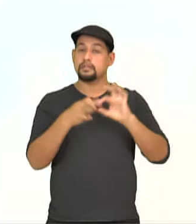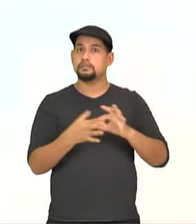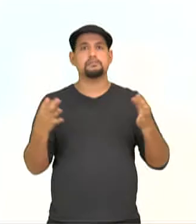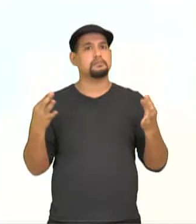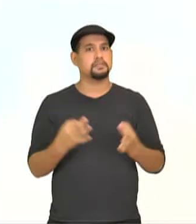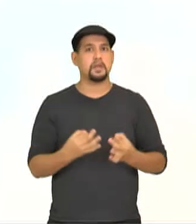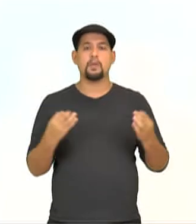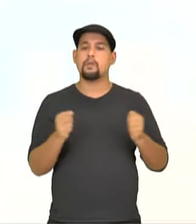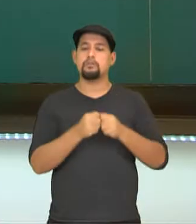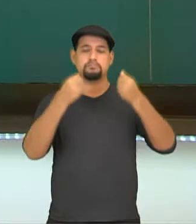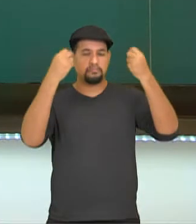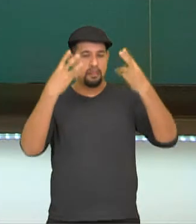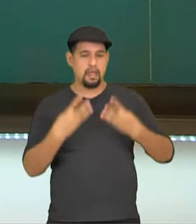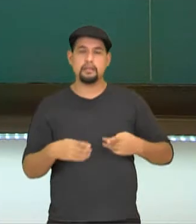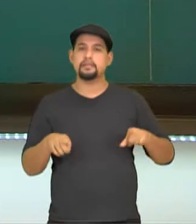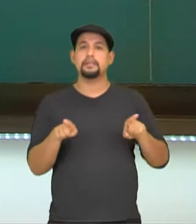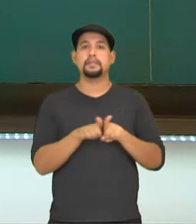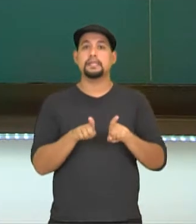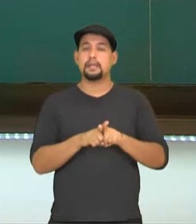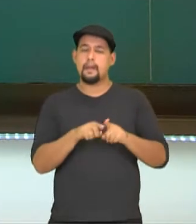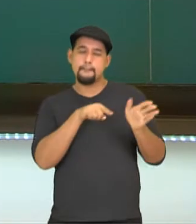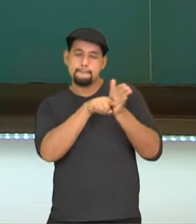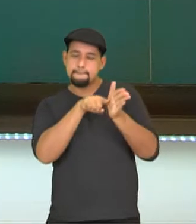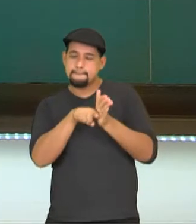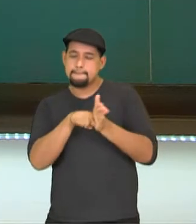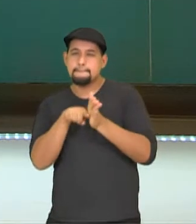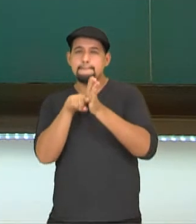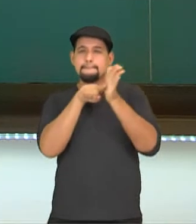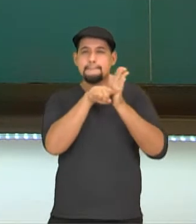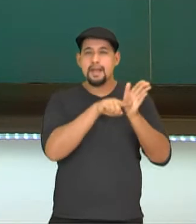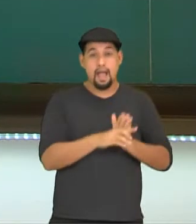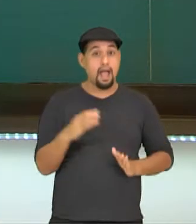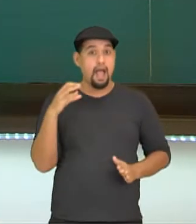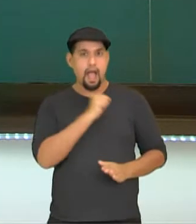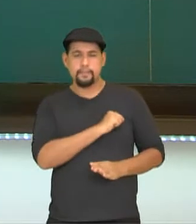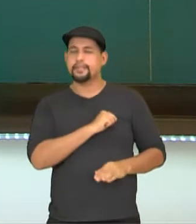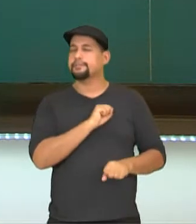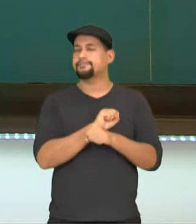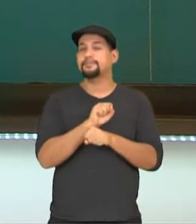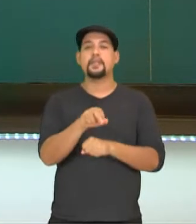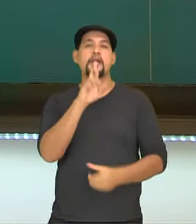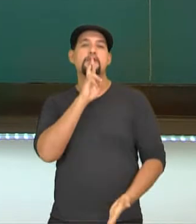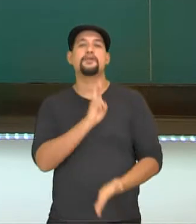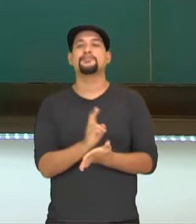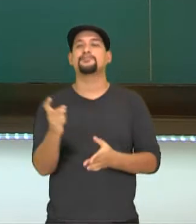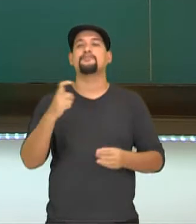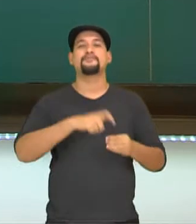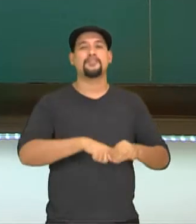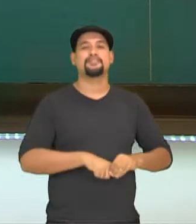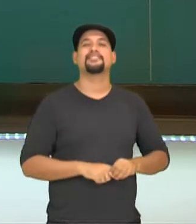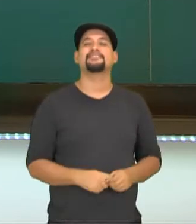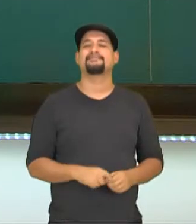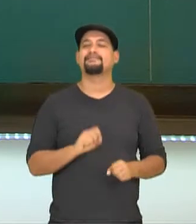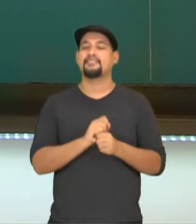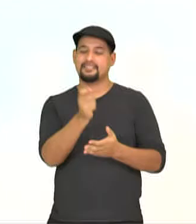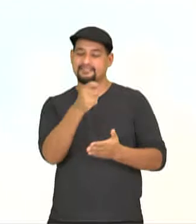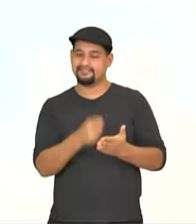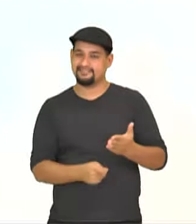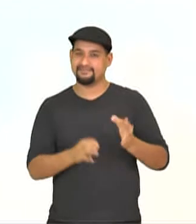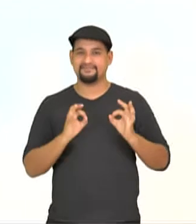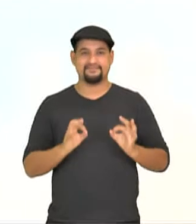você pode fazer explicação, você pode fazer uma pesquisa rápida também. Um tempinho para você responder e já voltamos para